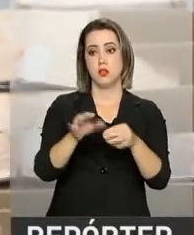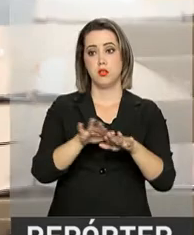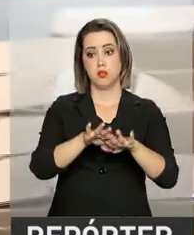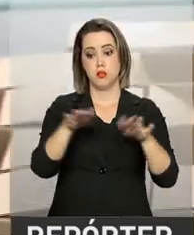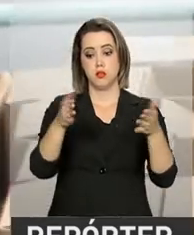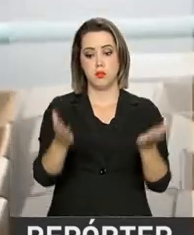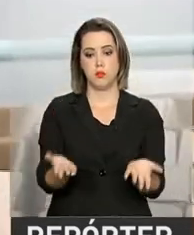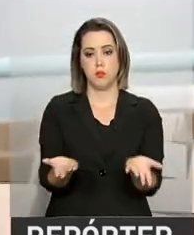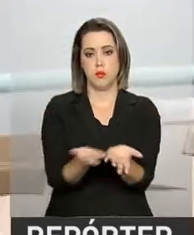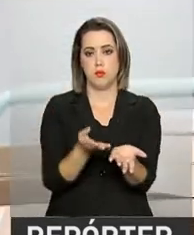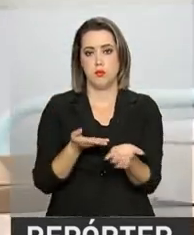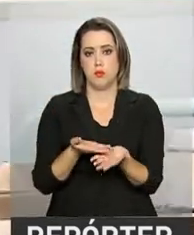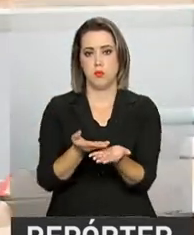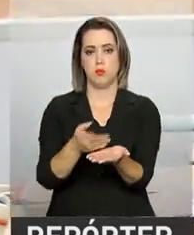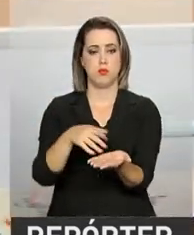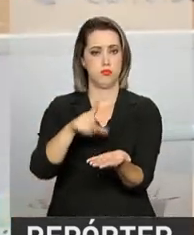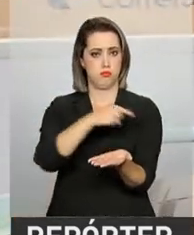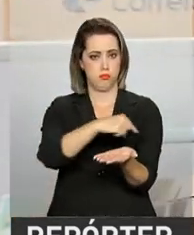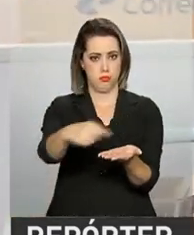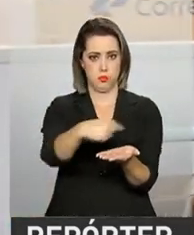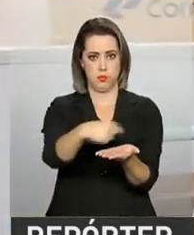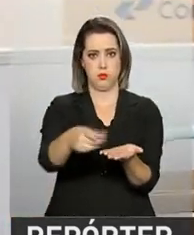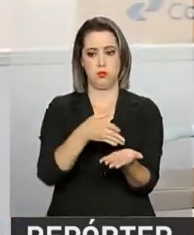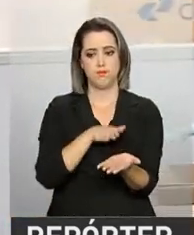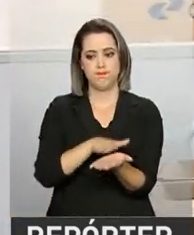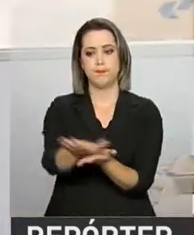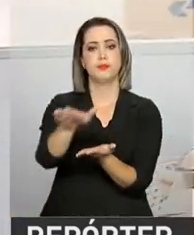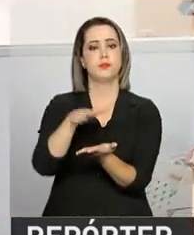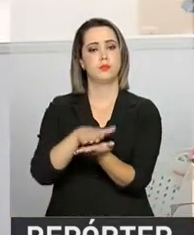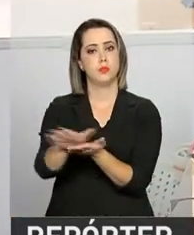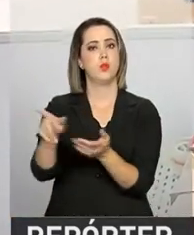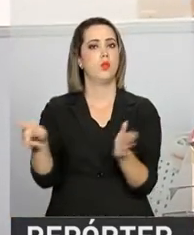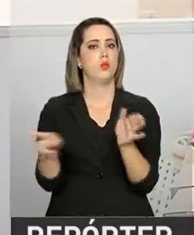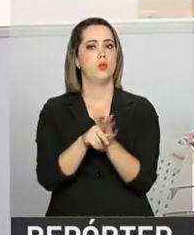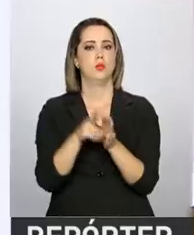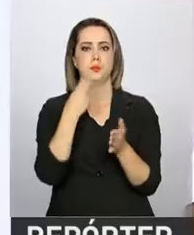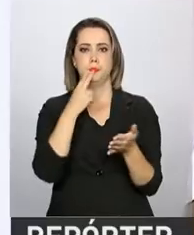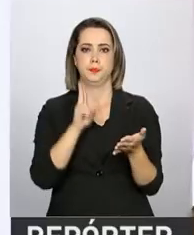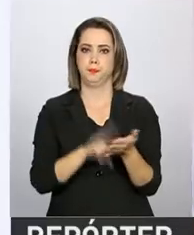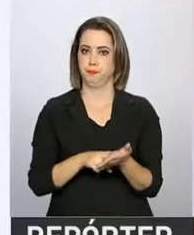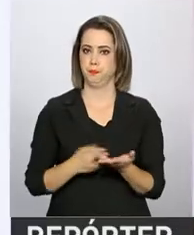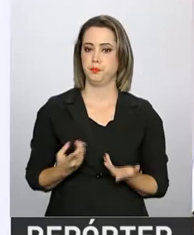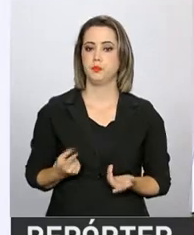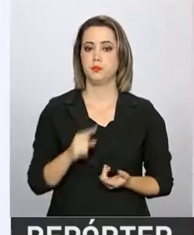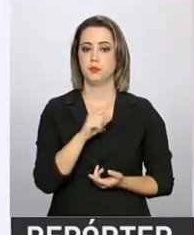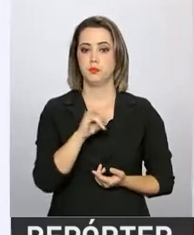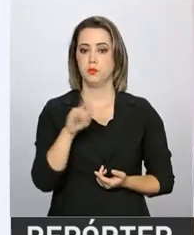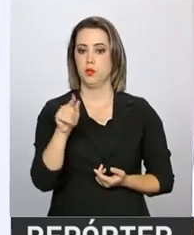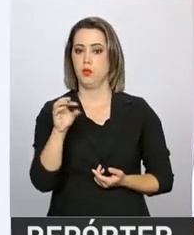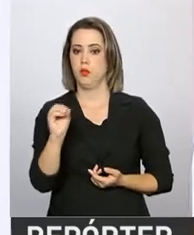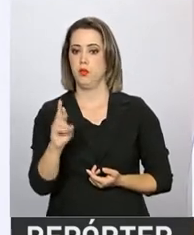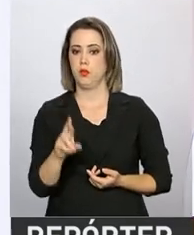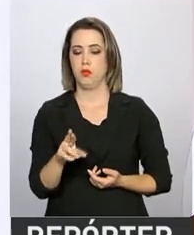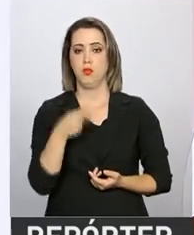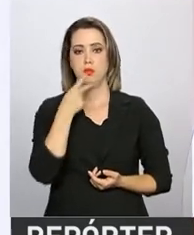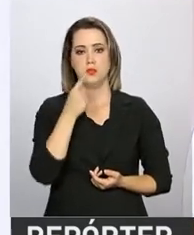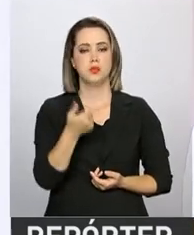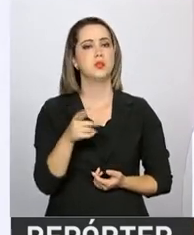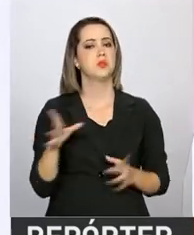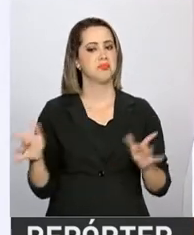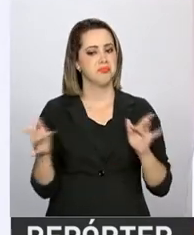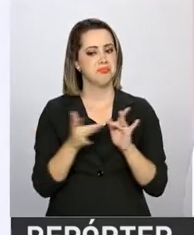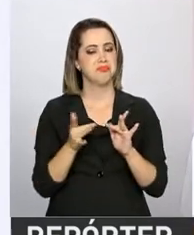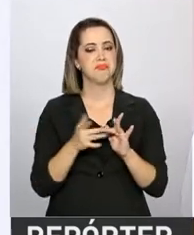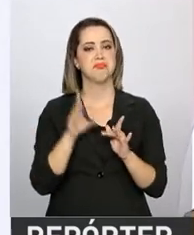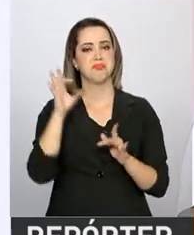inclusive e colocamos isso no fluxo de distribuição do pará fomentur e para o igor essa parceria não poderia